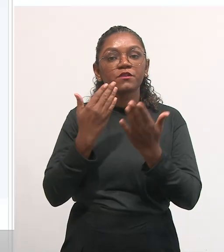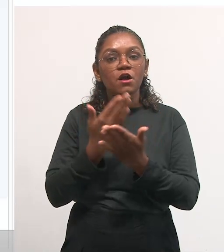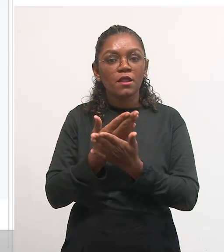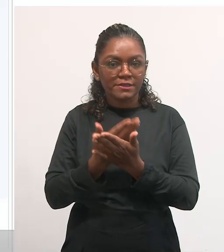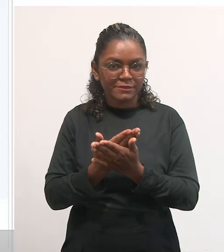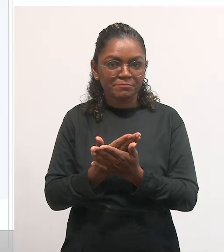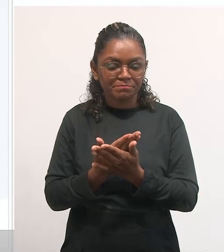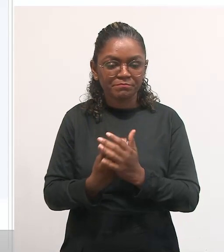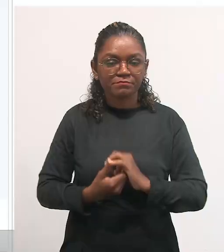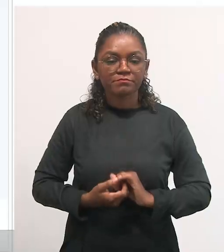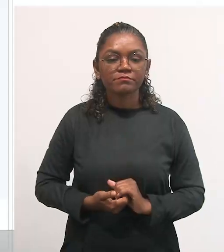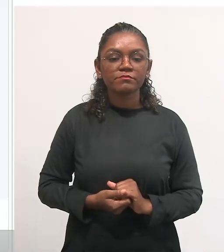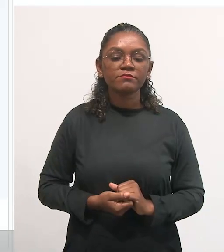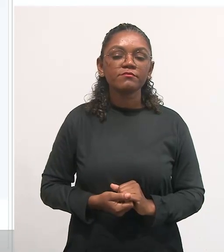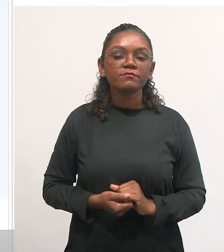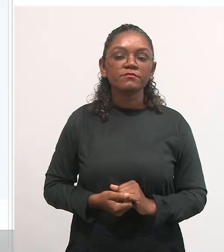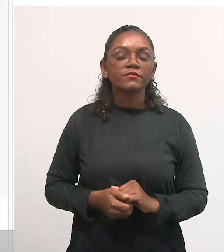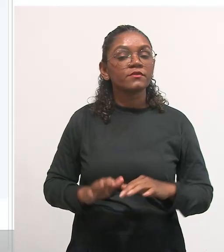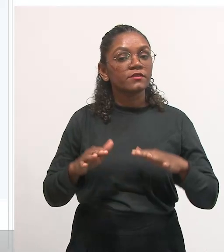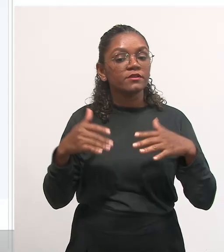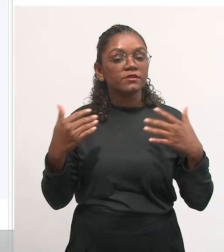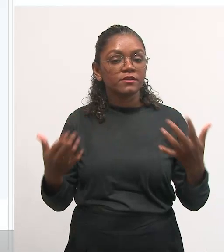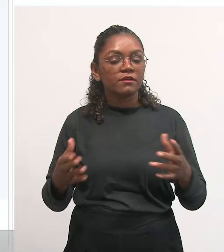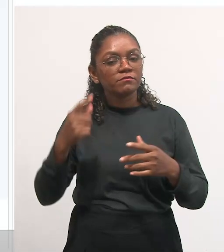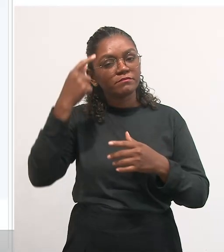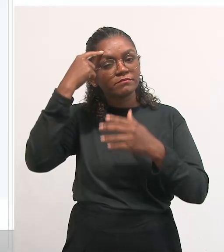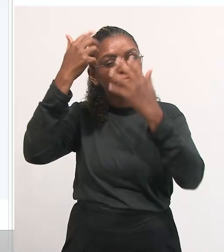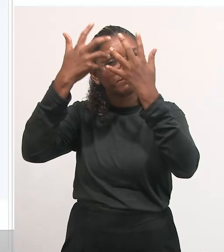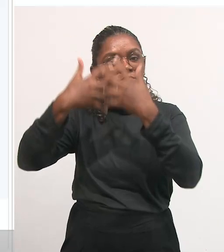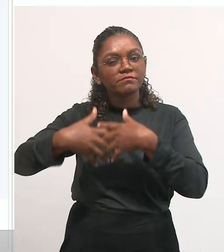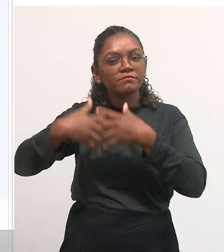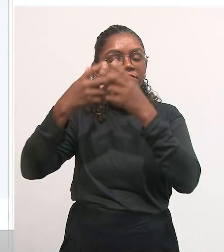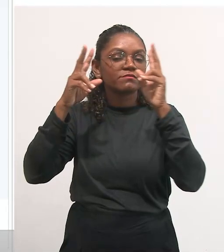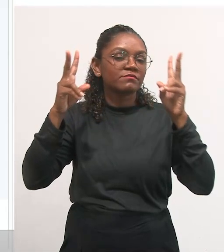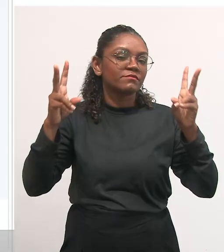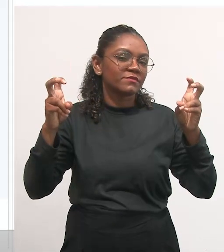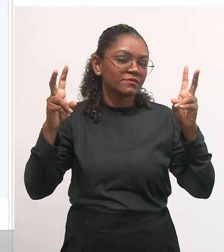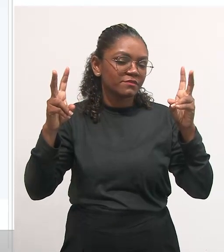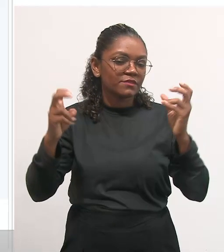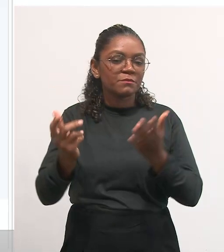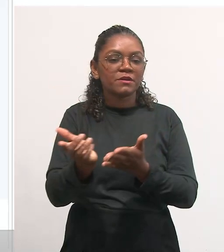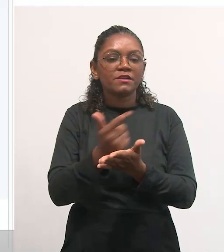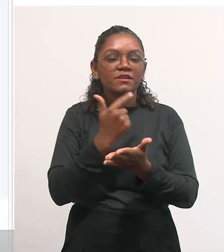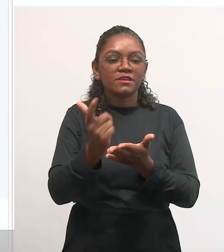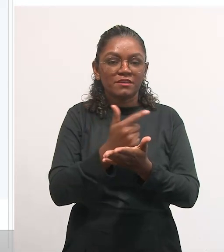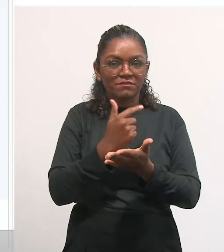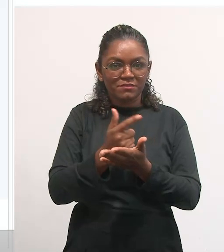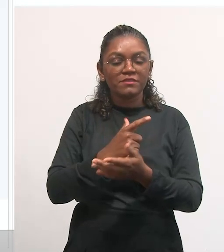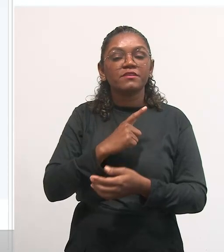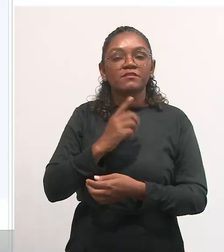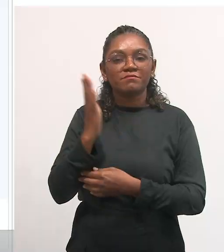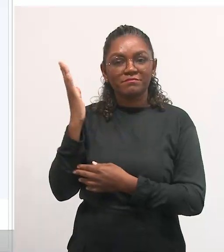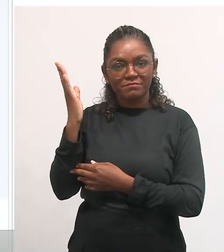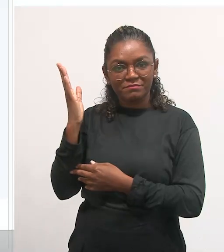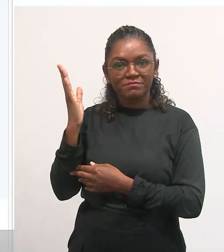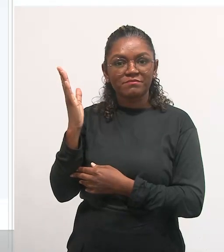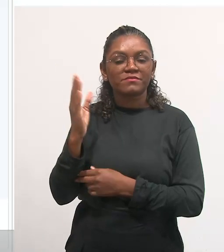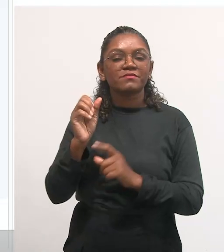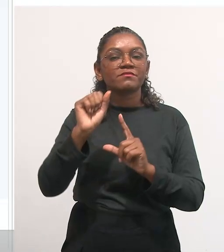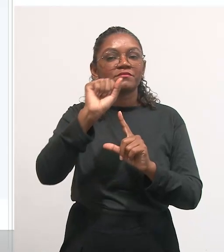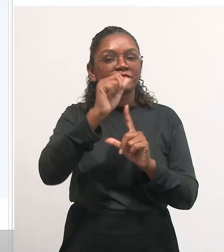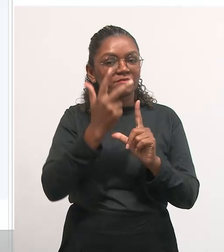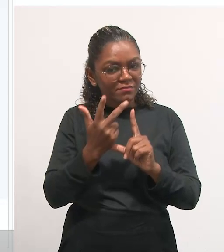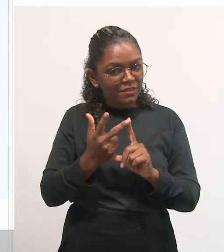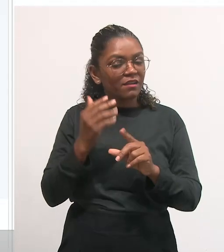traga aqui no livro saberes e incertezas sobre o currículo também do sacristã que também está disponível na Biblioteca Virtual